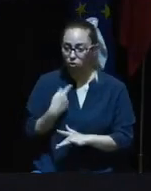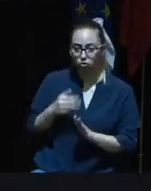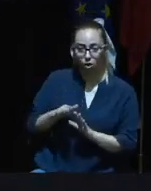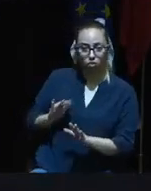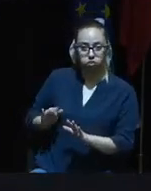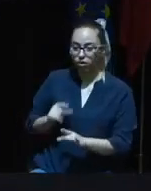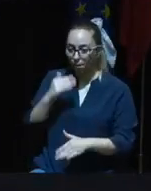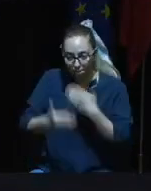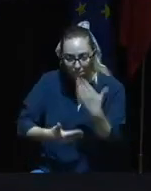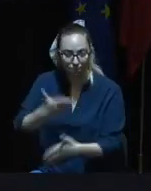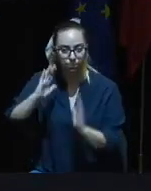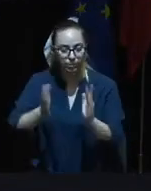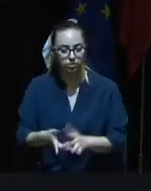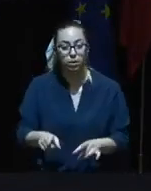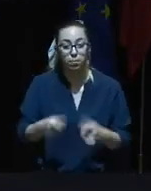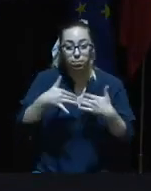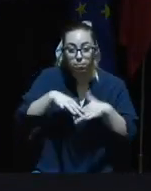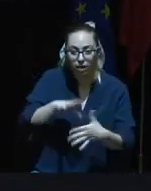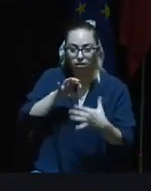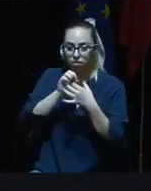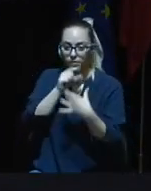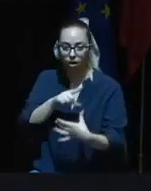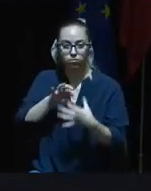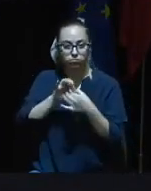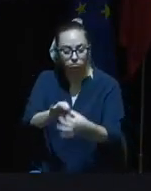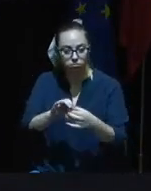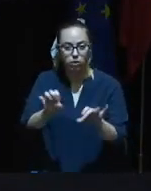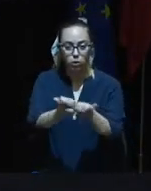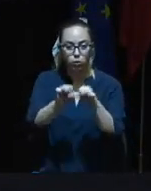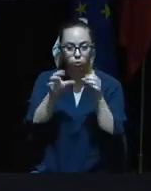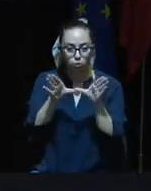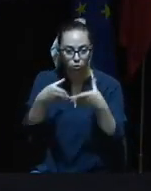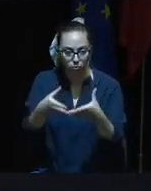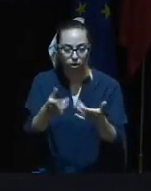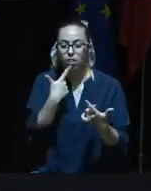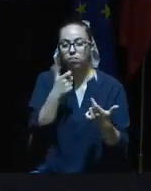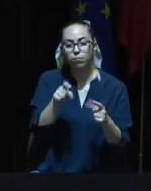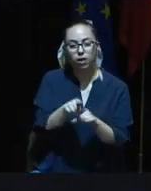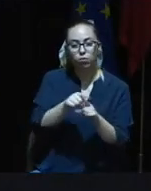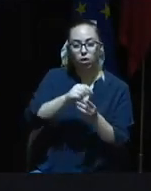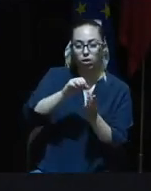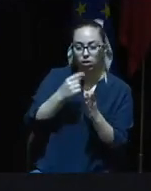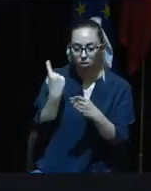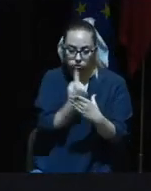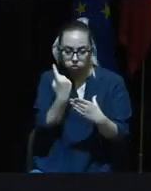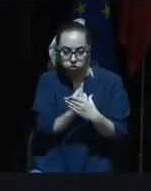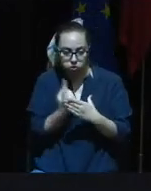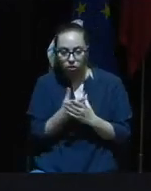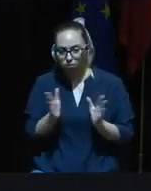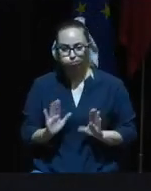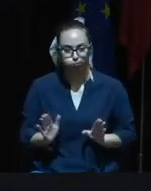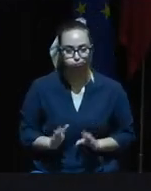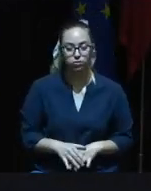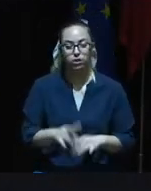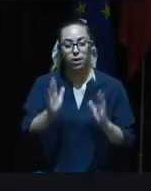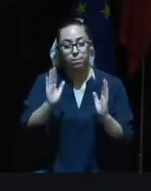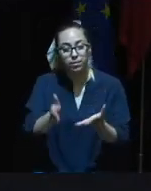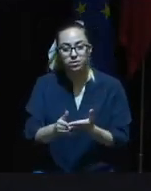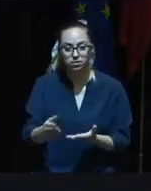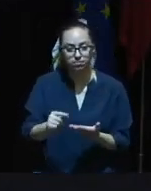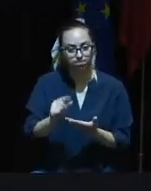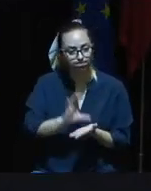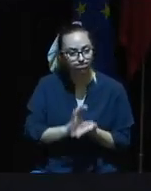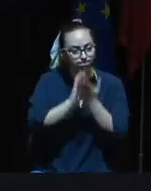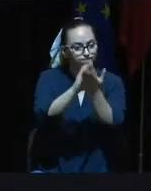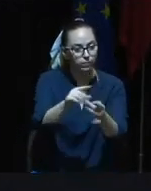de agir mas temos de agir de forma a garantir que reforçamos os laços de comunidade não podemos deixar de nos isolemos cada vez mais e por isso eu tenho portanto